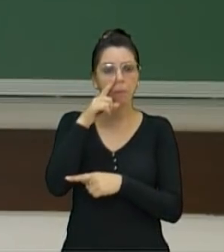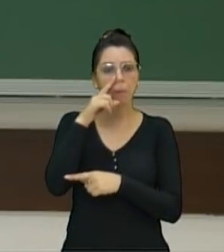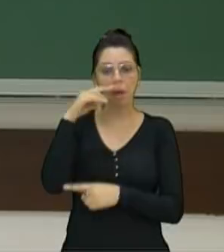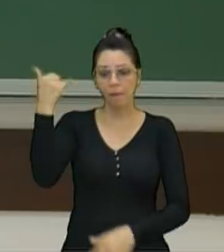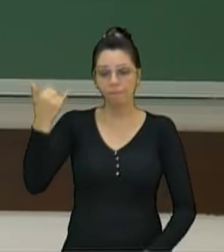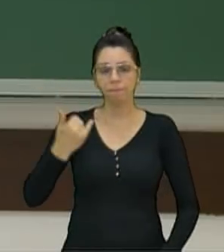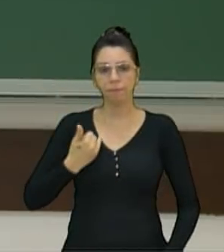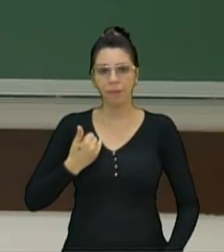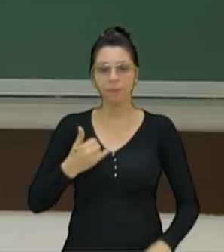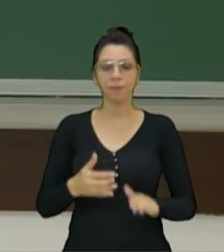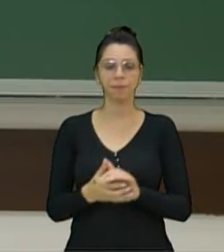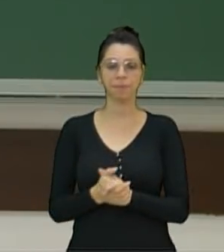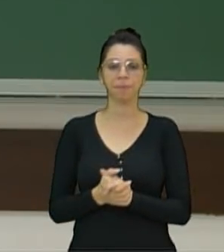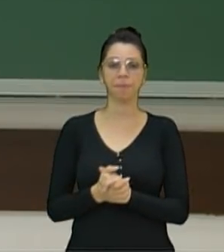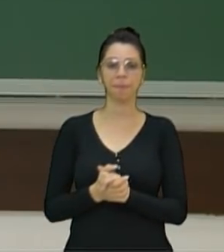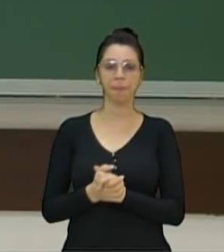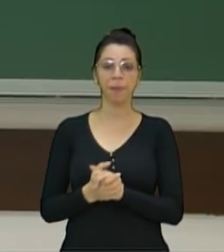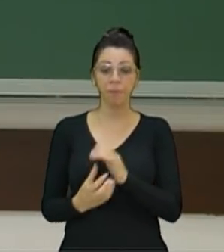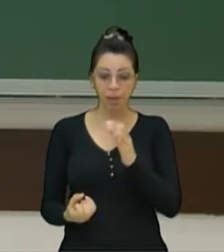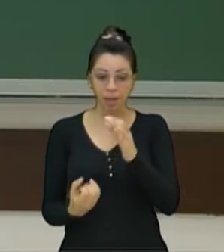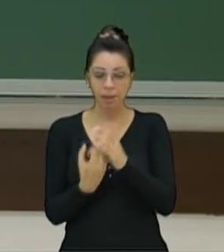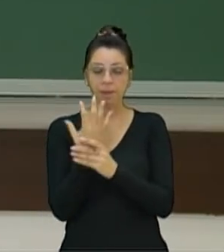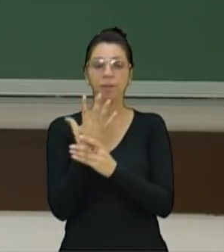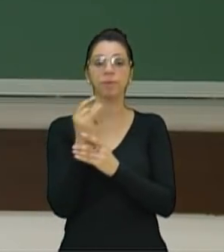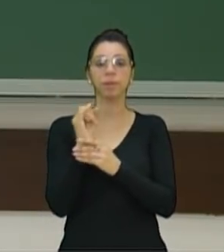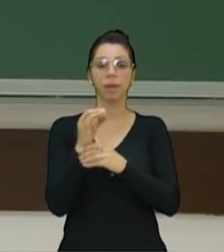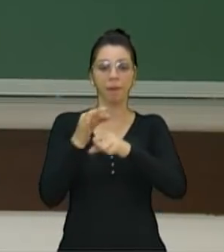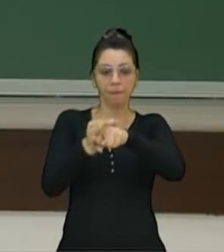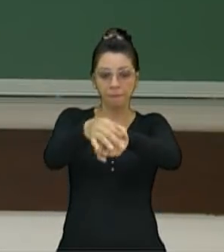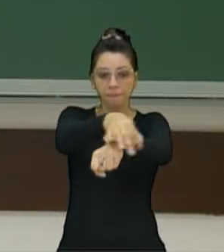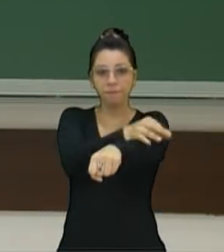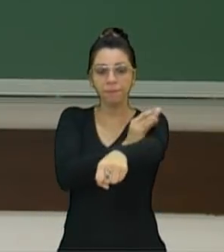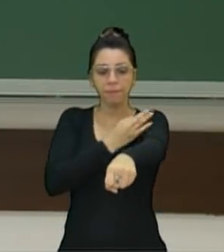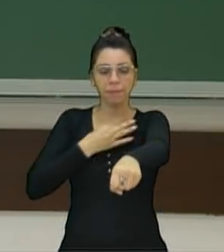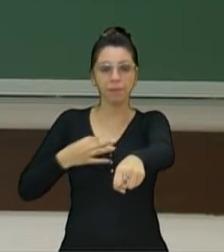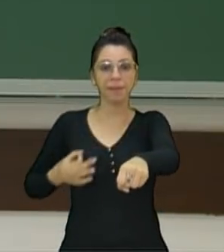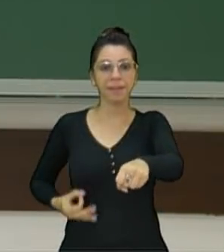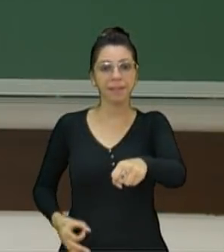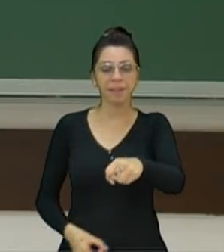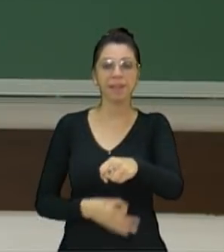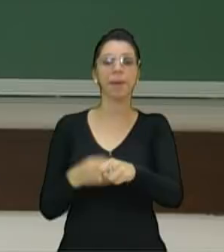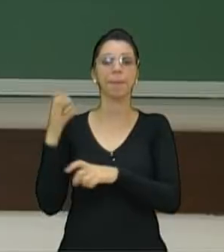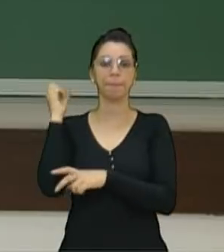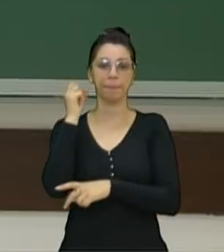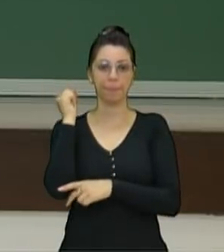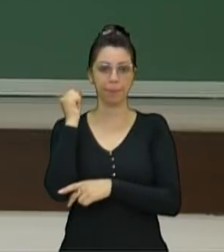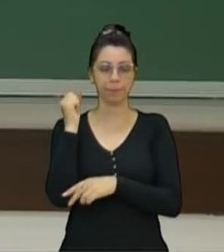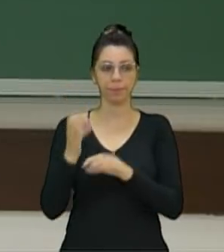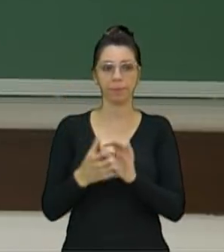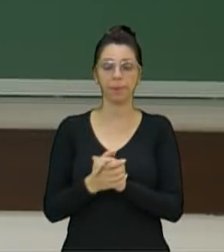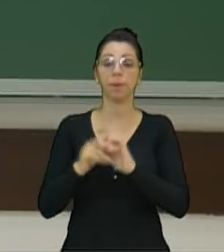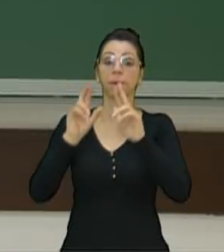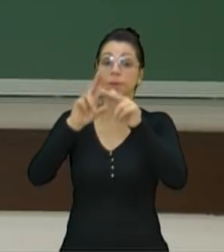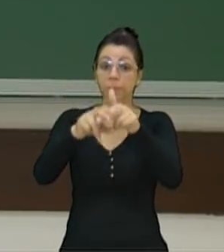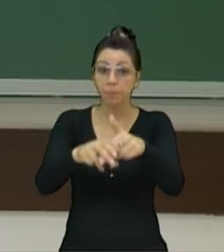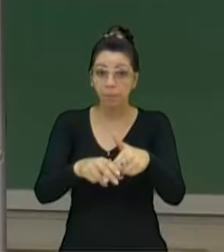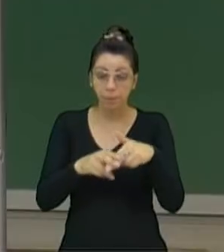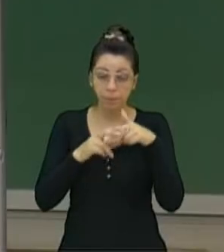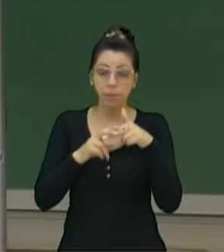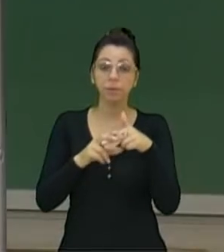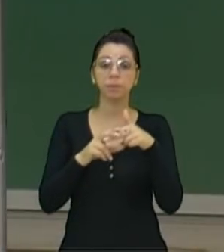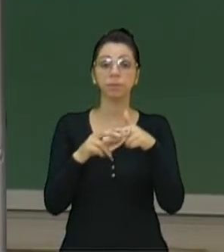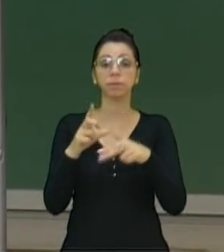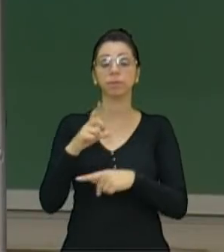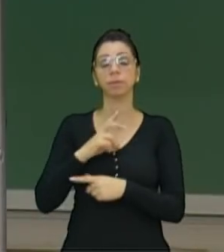glóbulos brancos vão ser formados para poder tentar combater aquela infecção, tá? Por isso que muitas